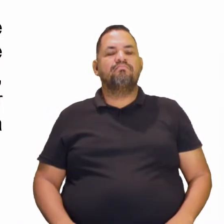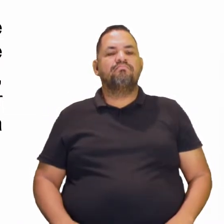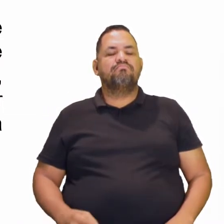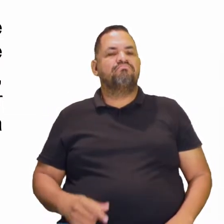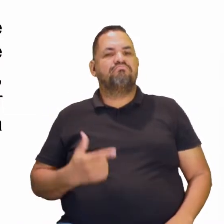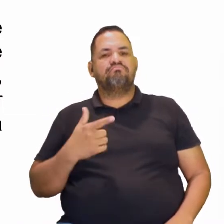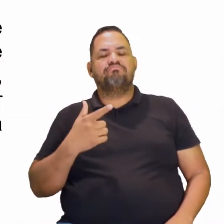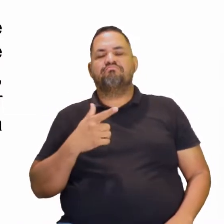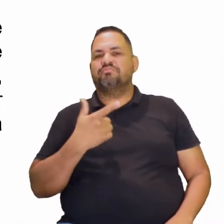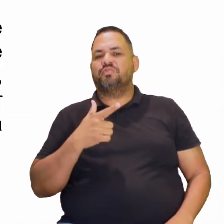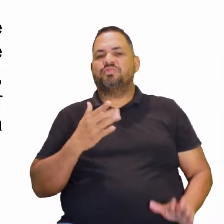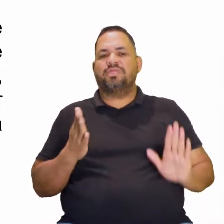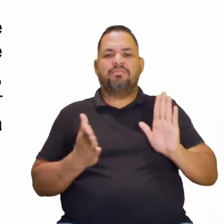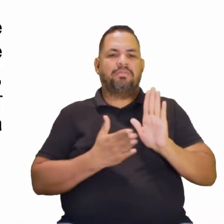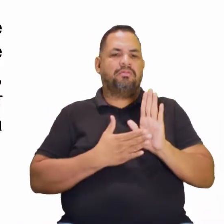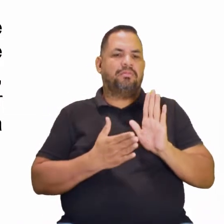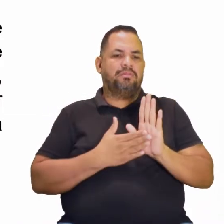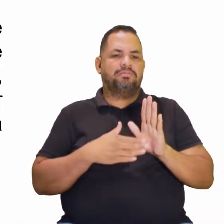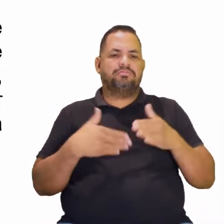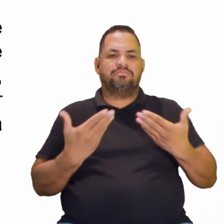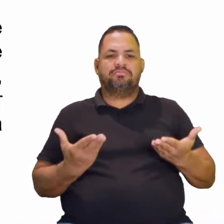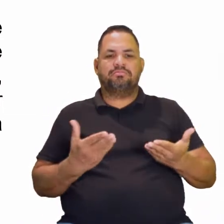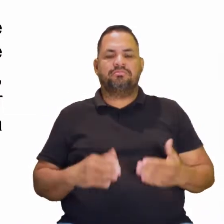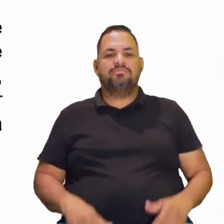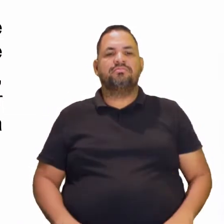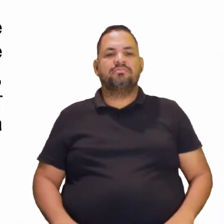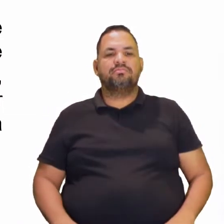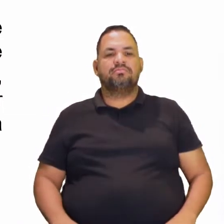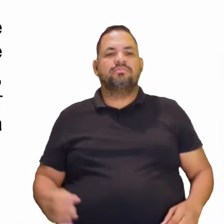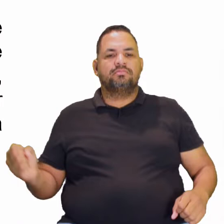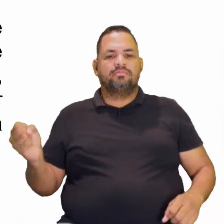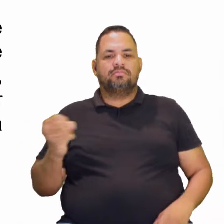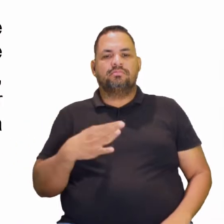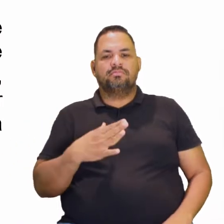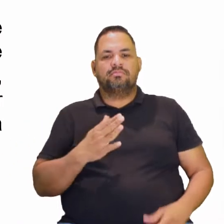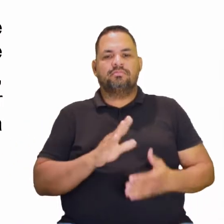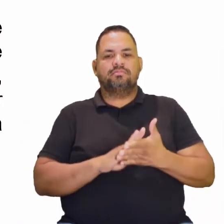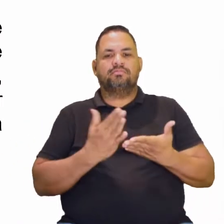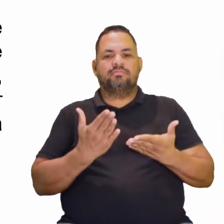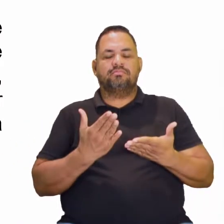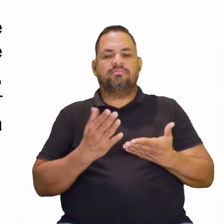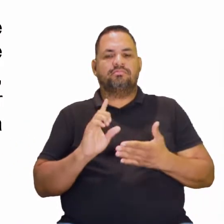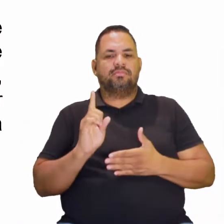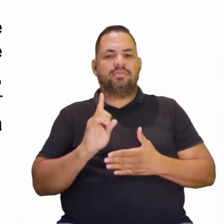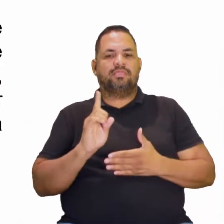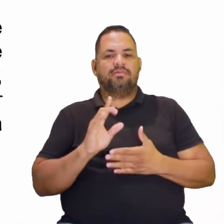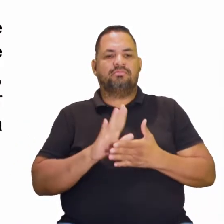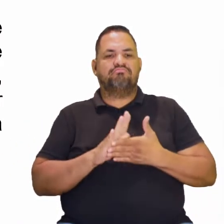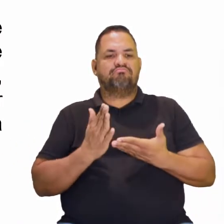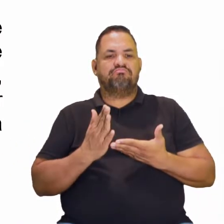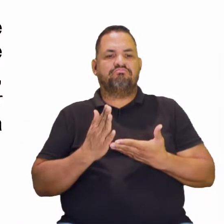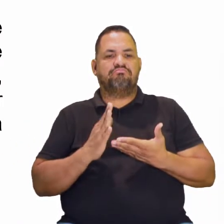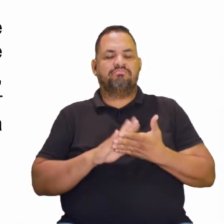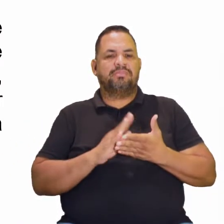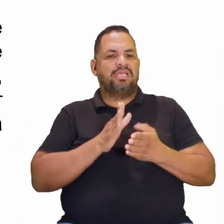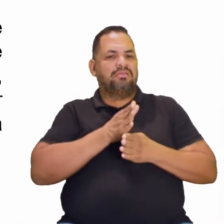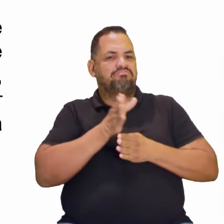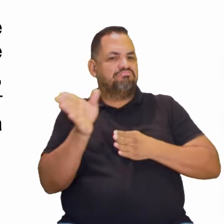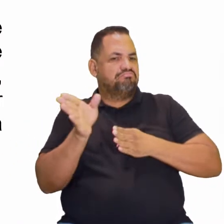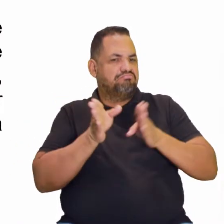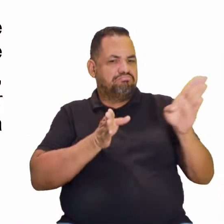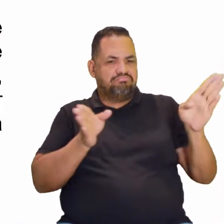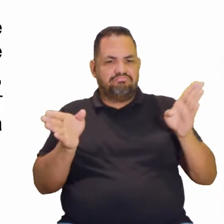não tinha propósito, né? Os modernistas, então, para ele, nada mais servem do que